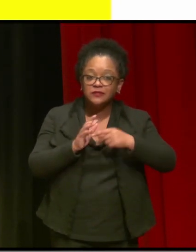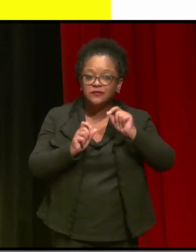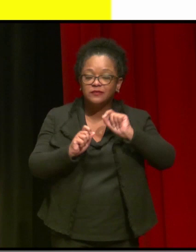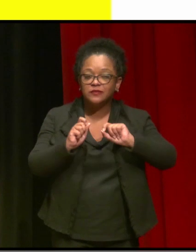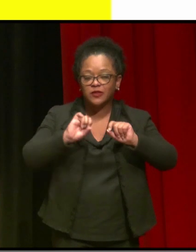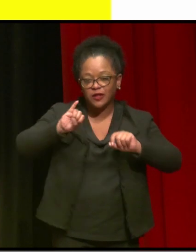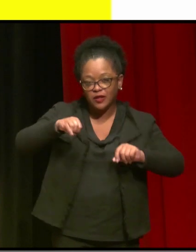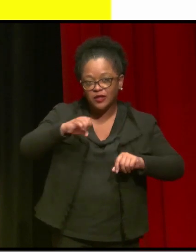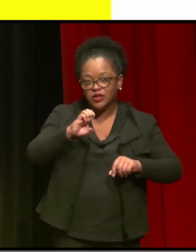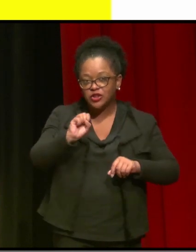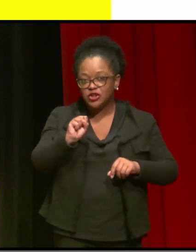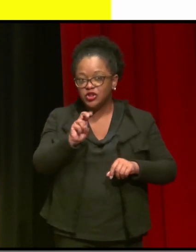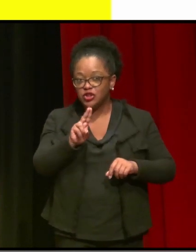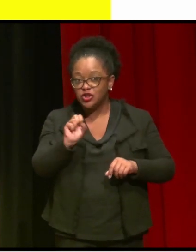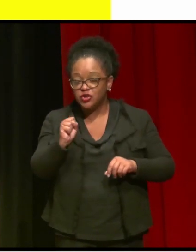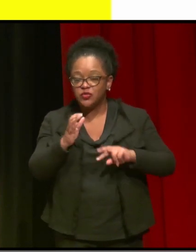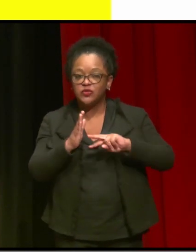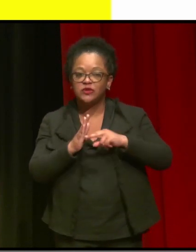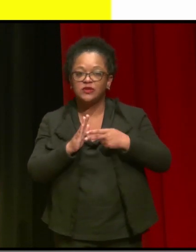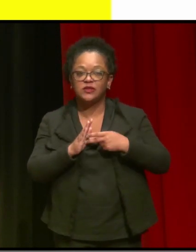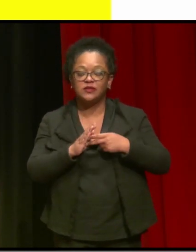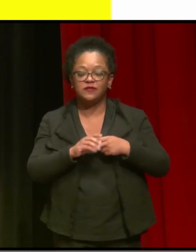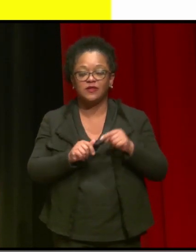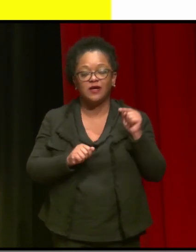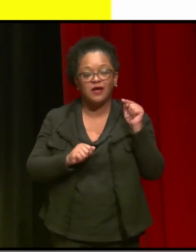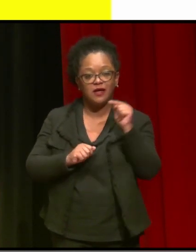dele. Quando